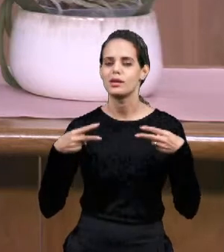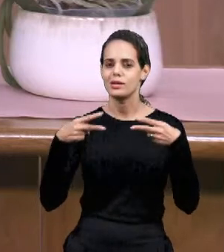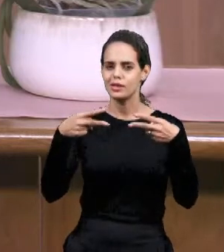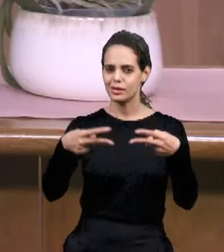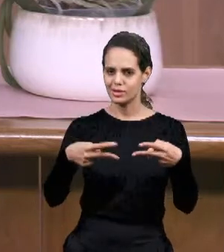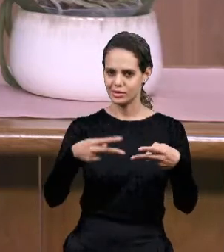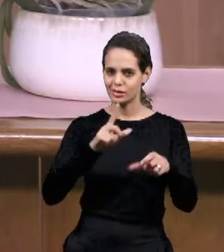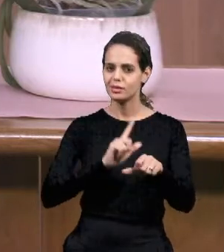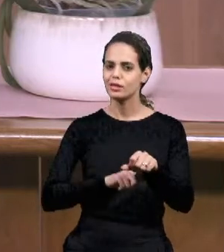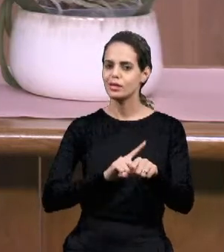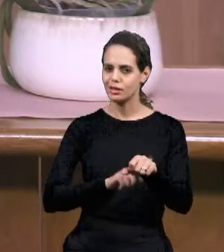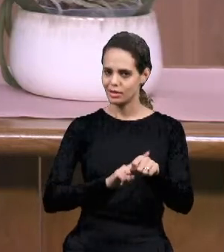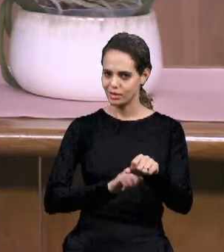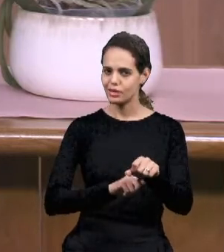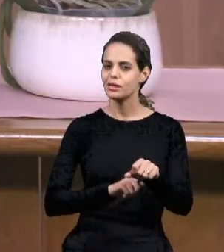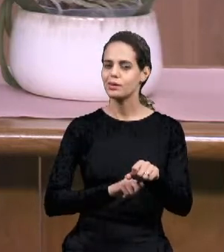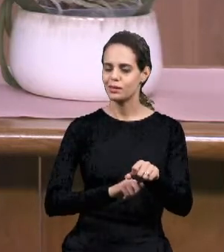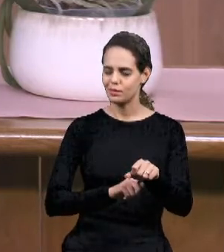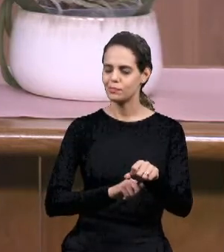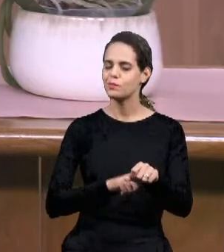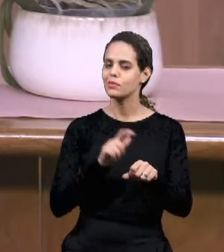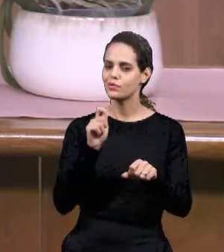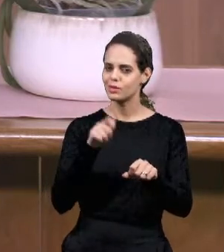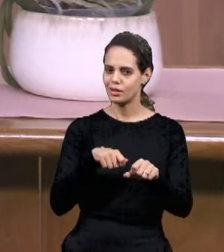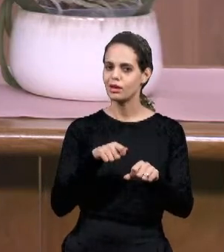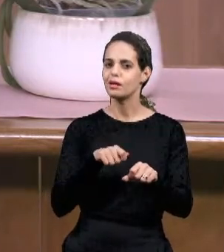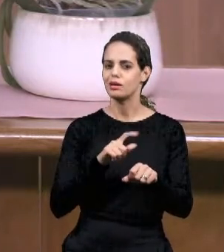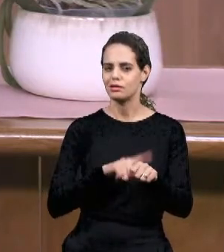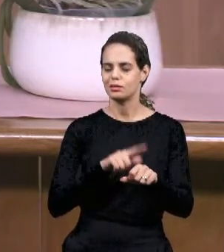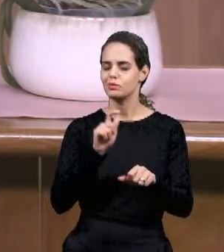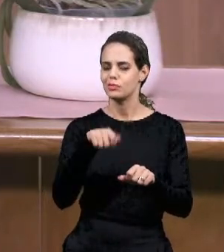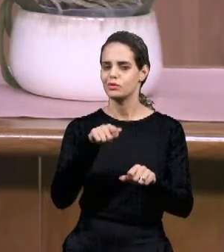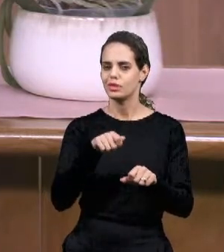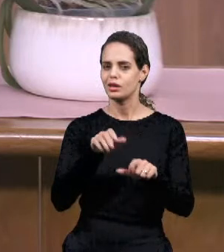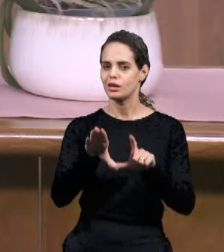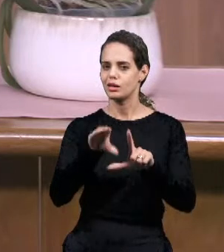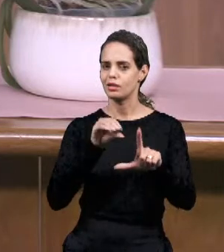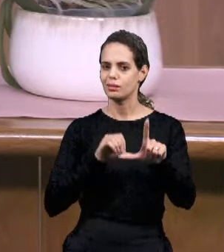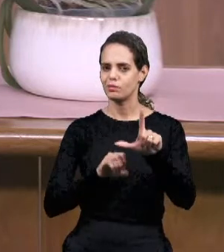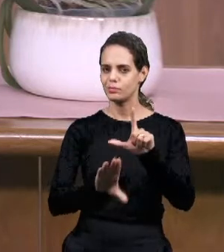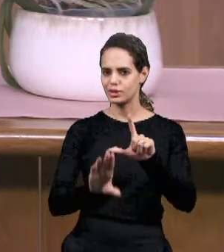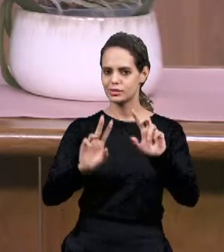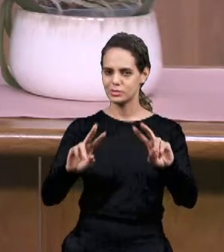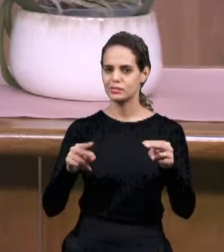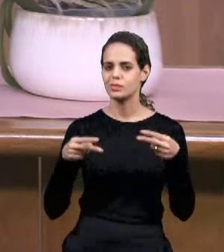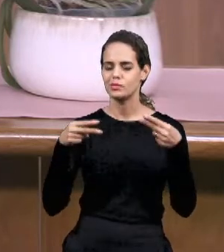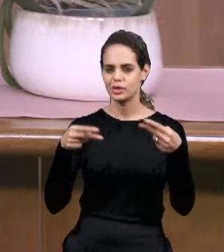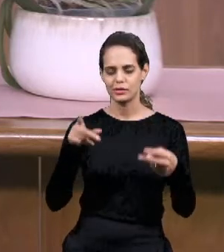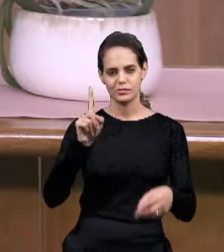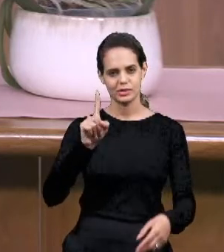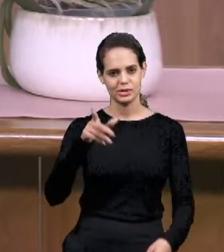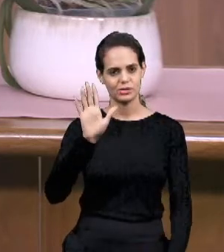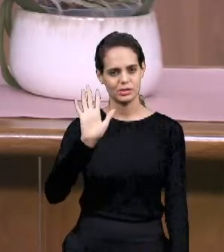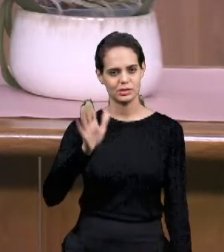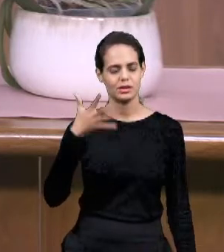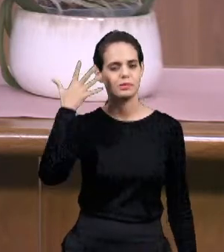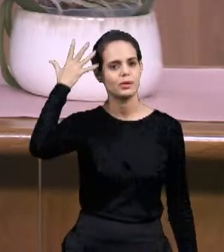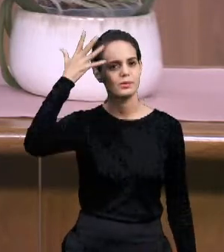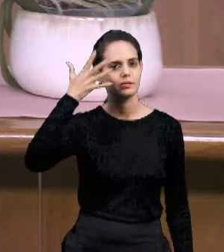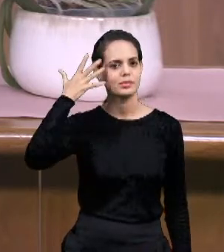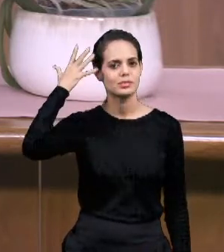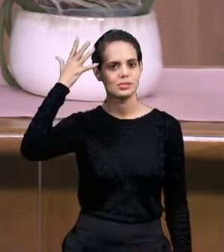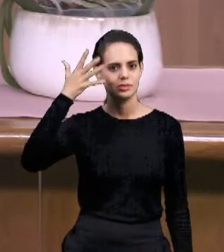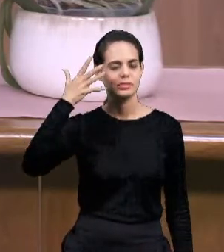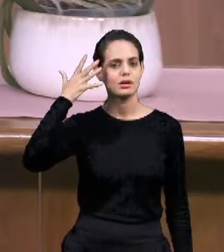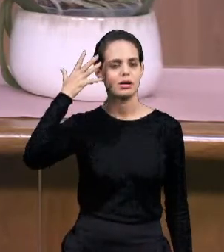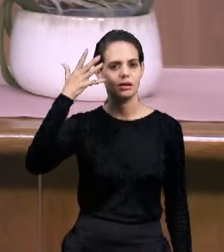tempo para alguém que precisa assistir o culto. Você já ouviu aqui a mensagem que vai ser trazida, que é uma mensagem que tem uma forte